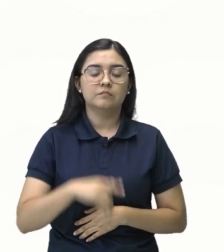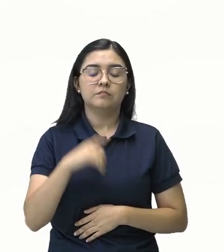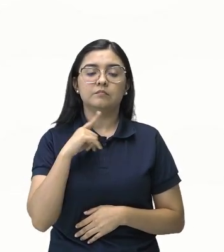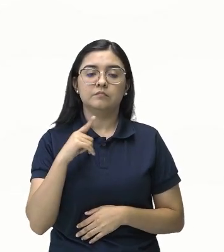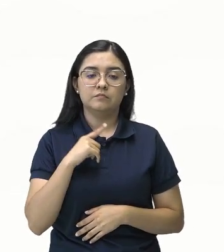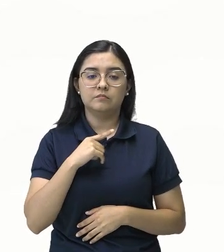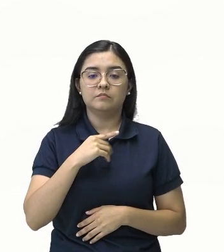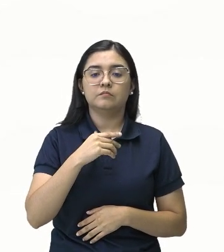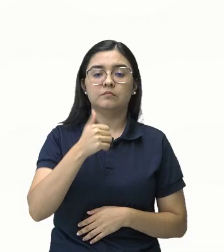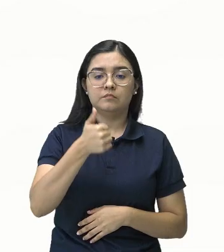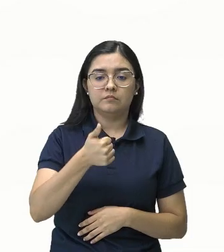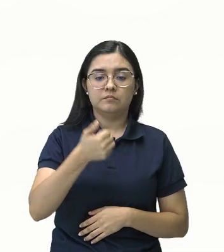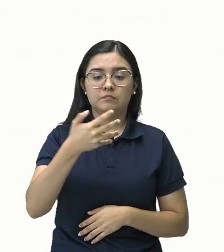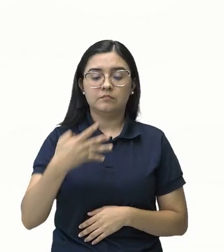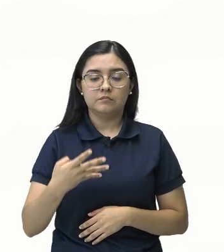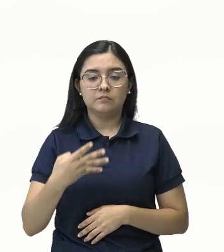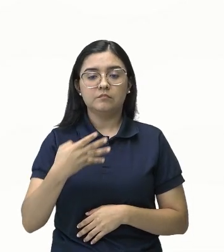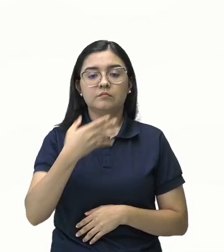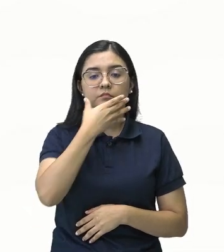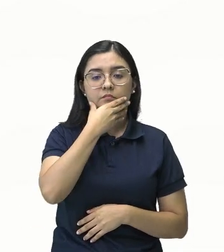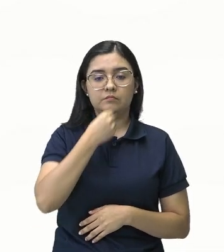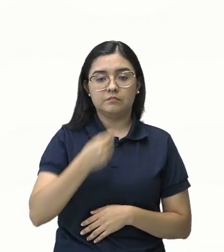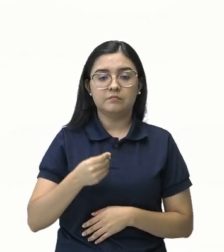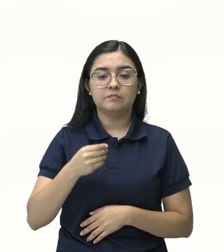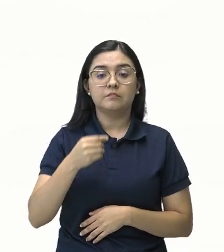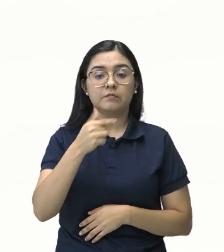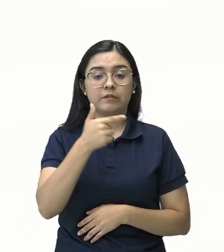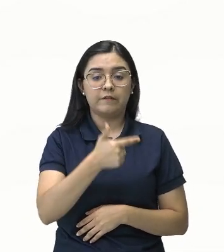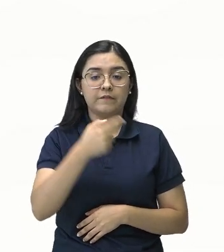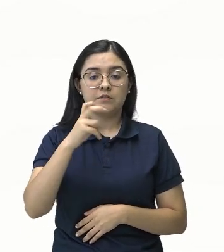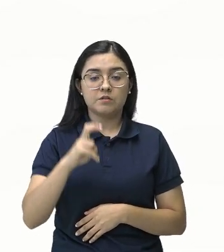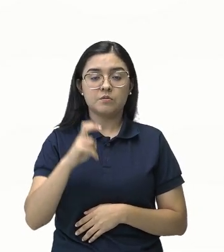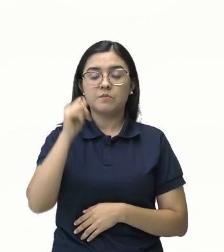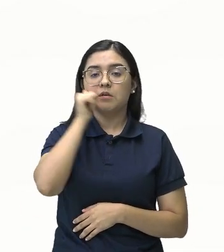14 meninos e 25